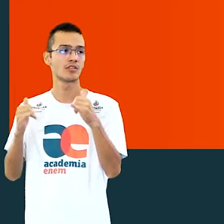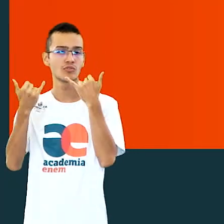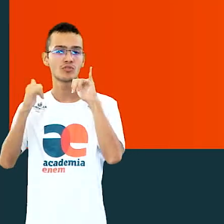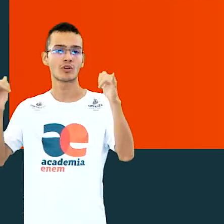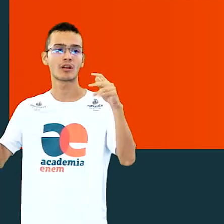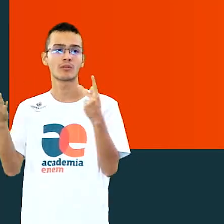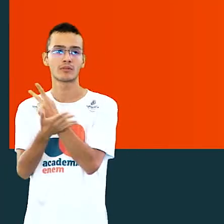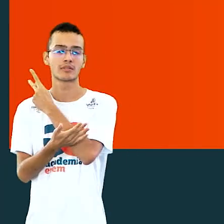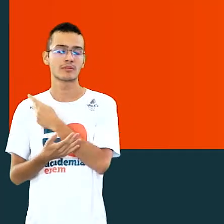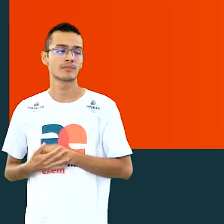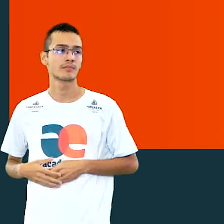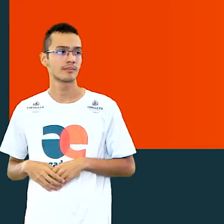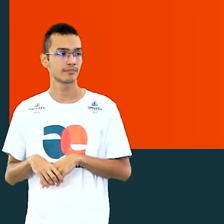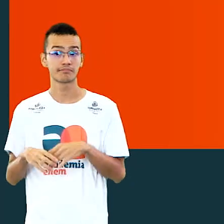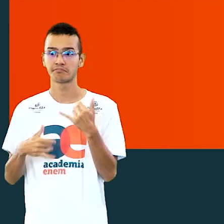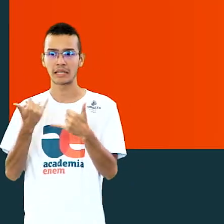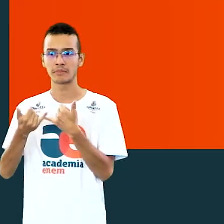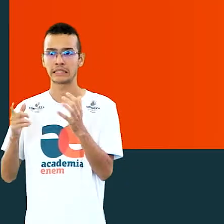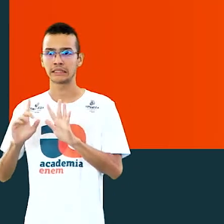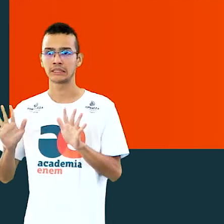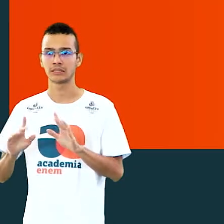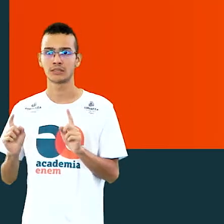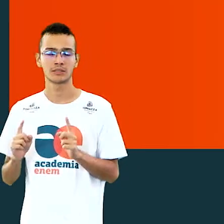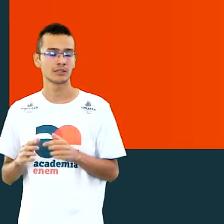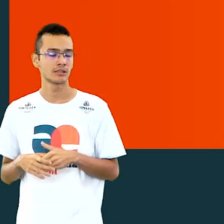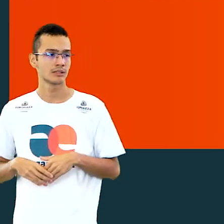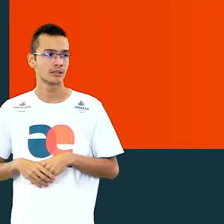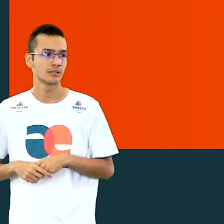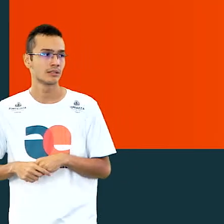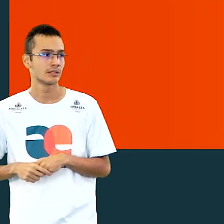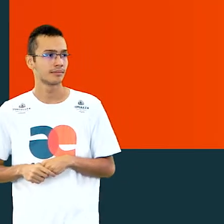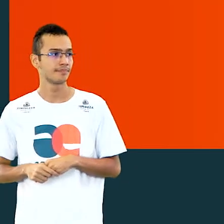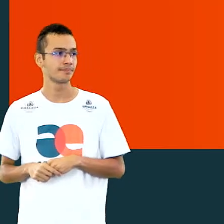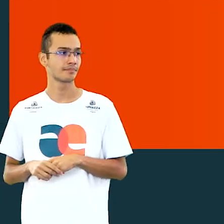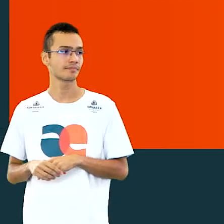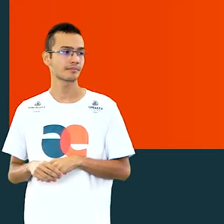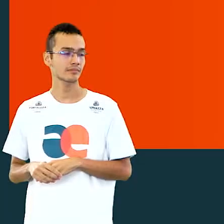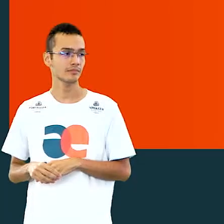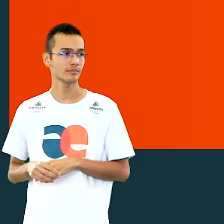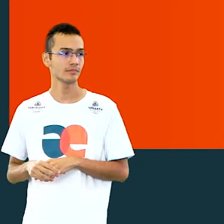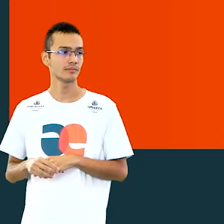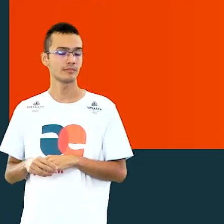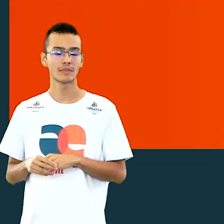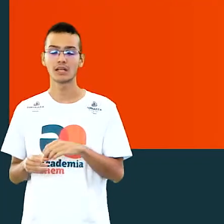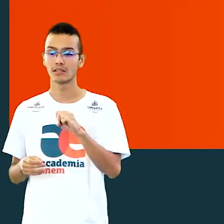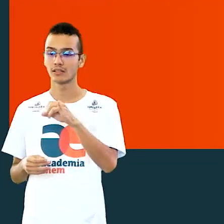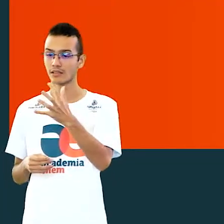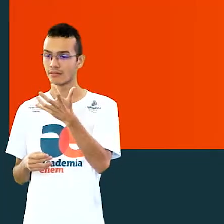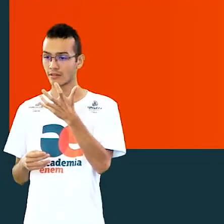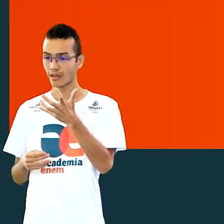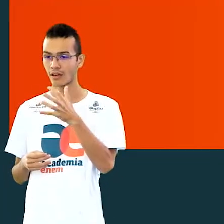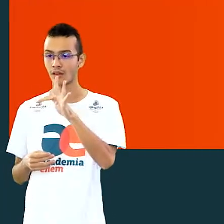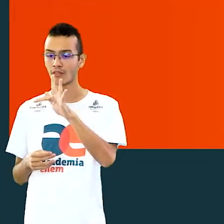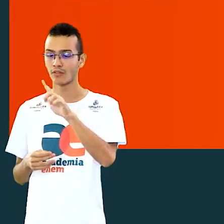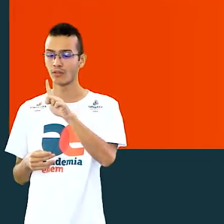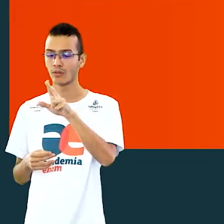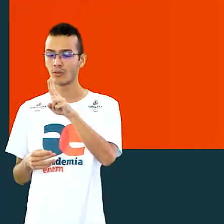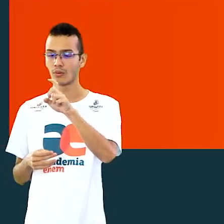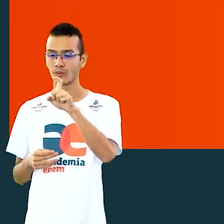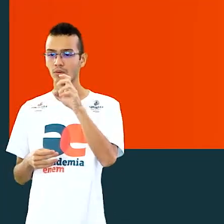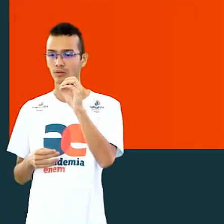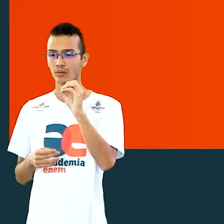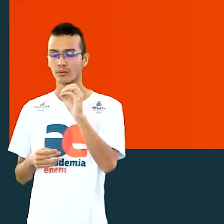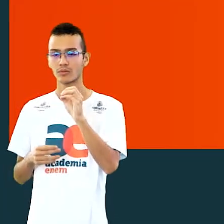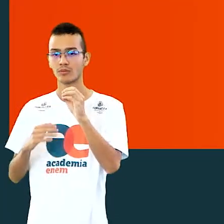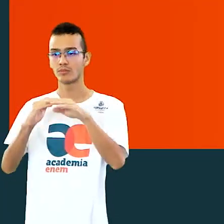com isso. Tá certo? Entenderam, meus amigos? Então, para nós termos fluxo de cargas, só se existir